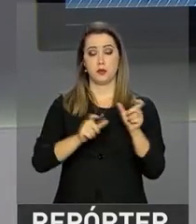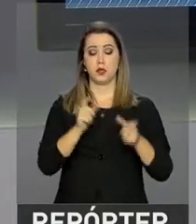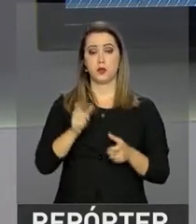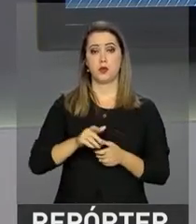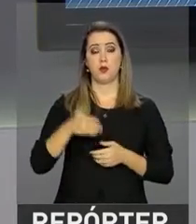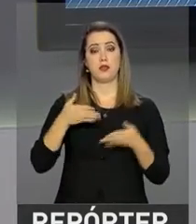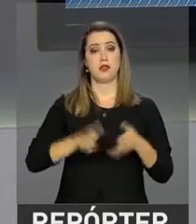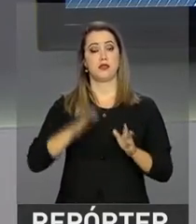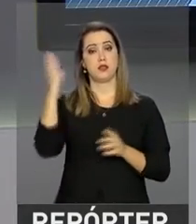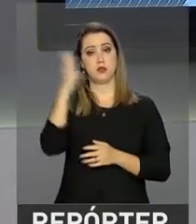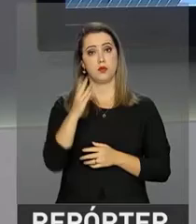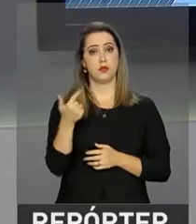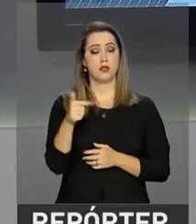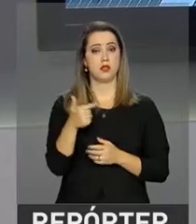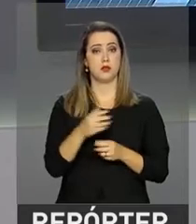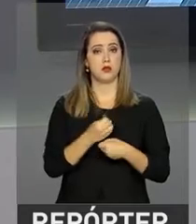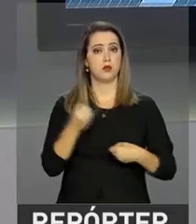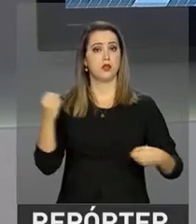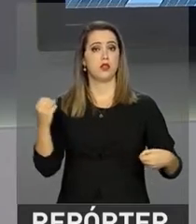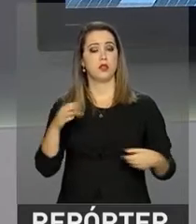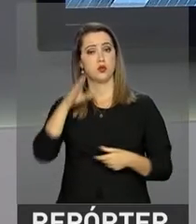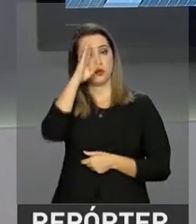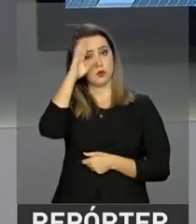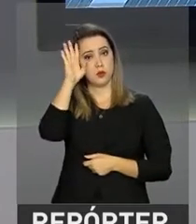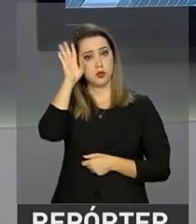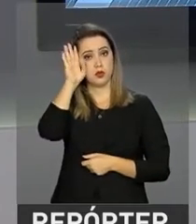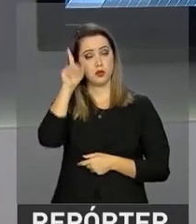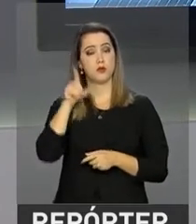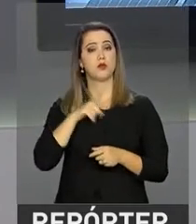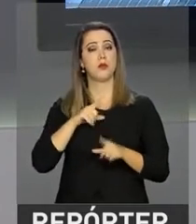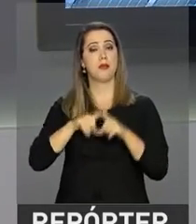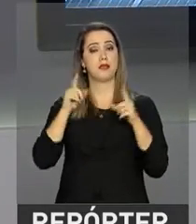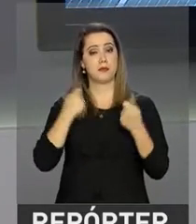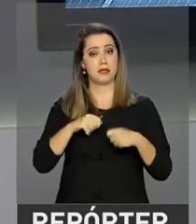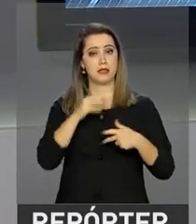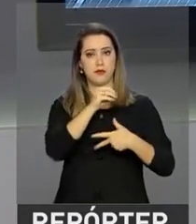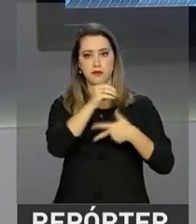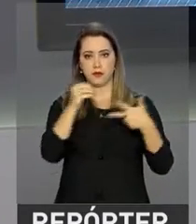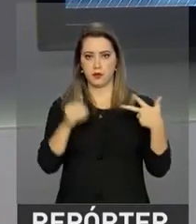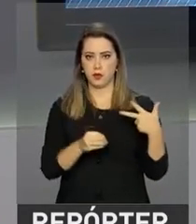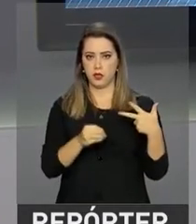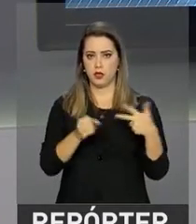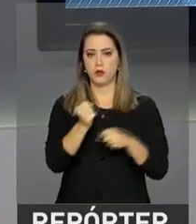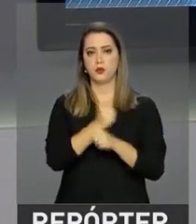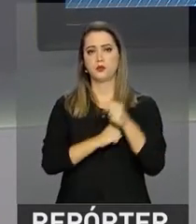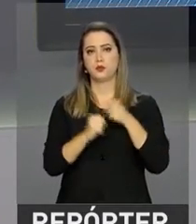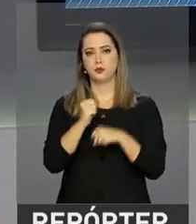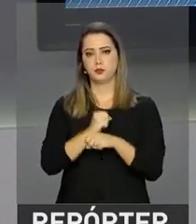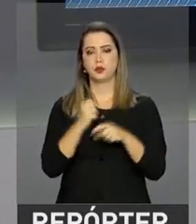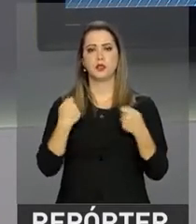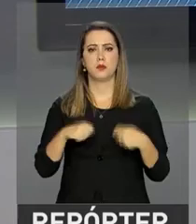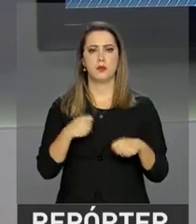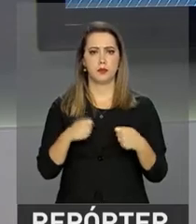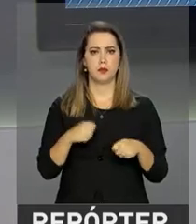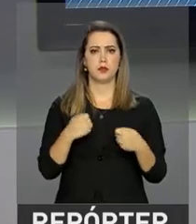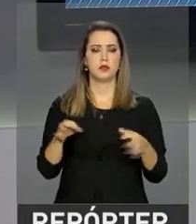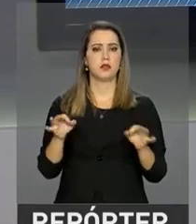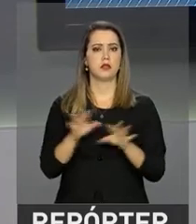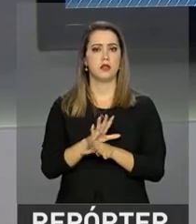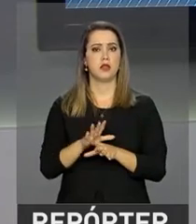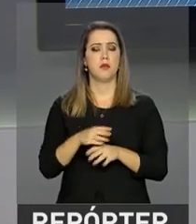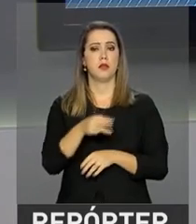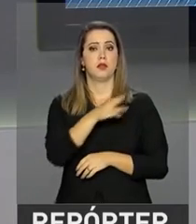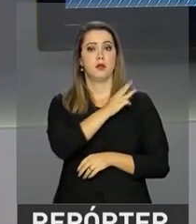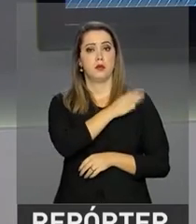não tenham diploma de ensino superior e que não e que tenham feito o enem no ano passado também é preciso ter feito o ensino médio